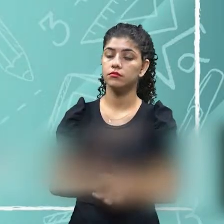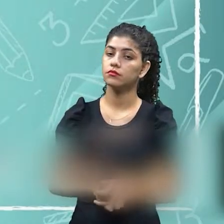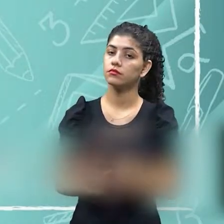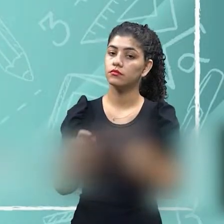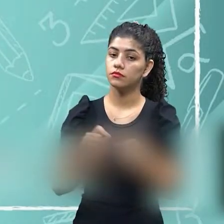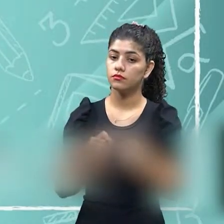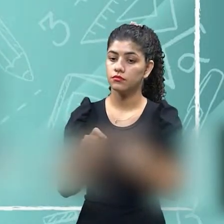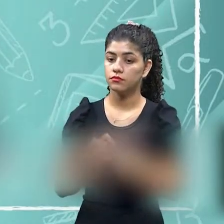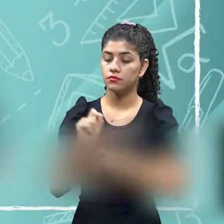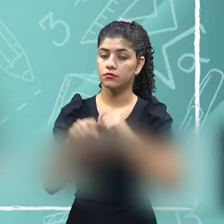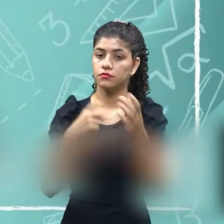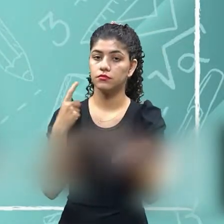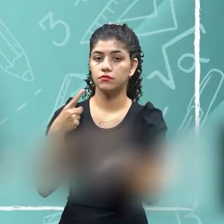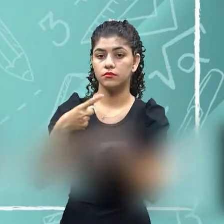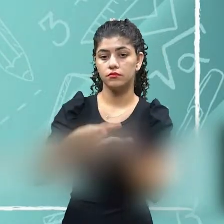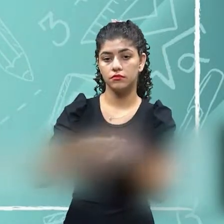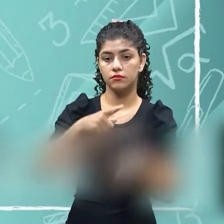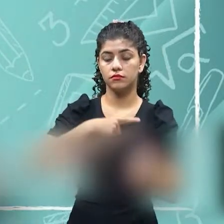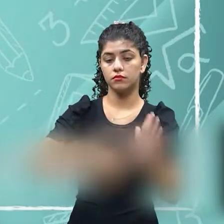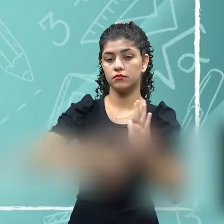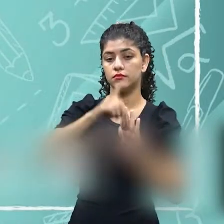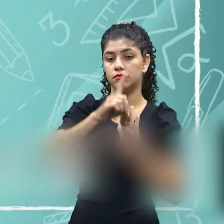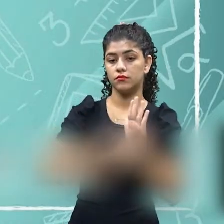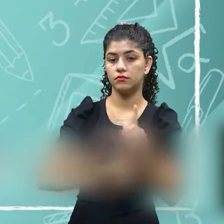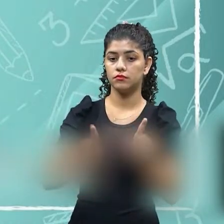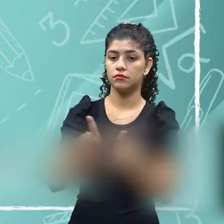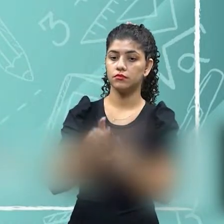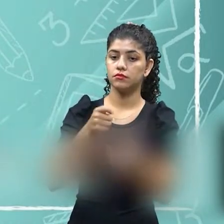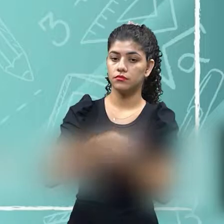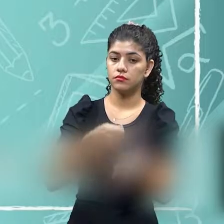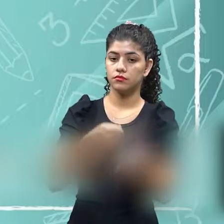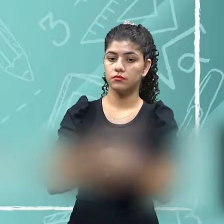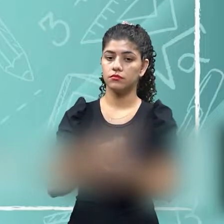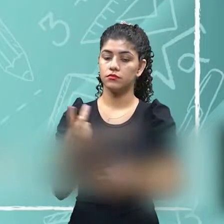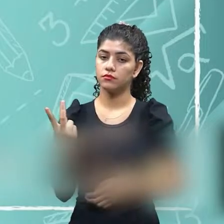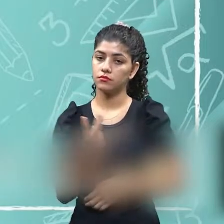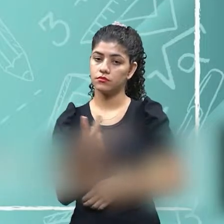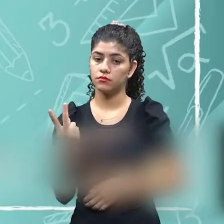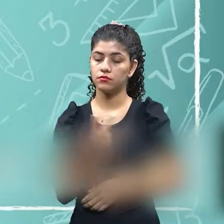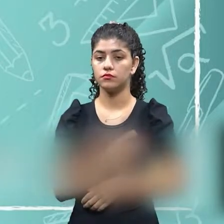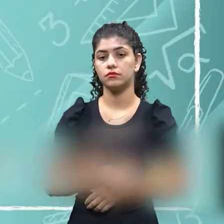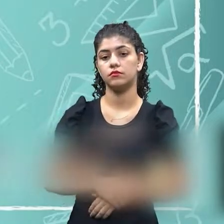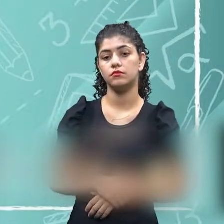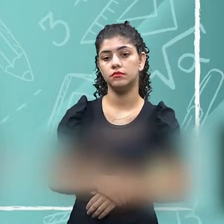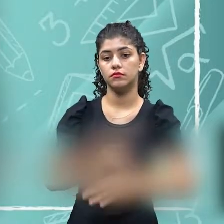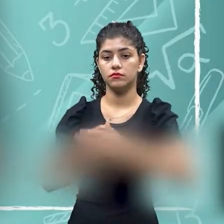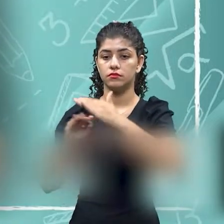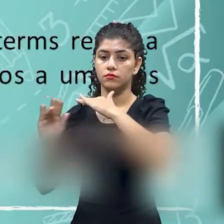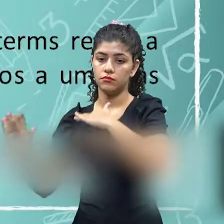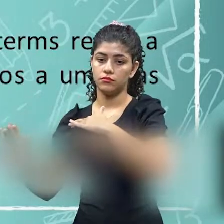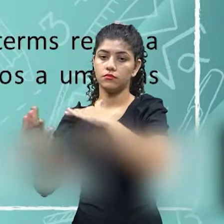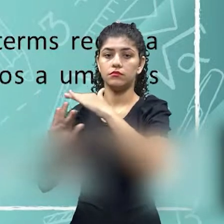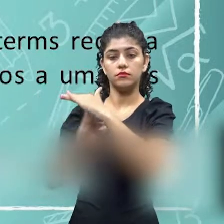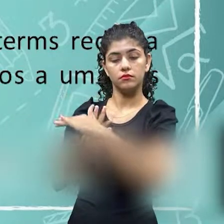forma contratual, colocando os direitos e as obrigações dos envolvidos, importador e exportador,